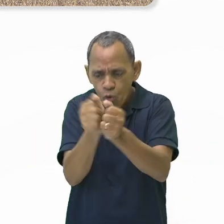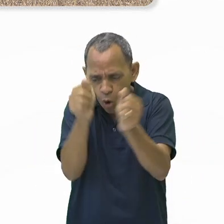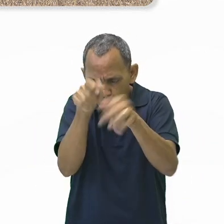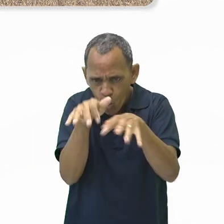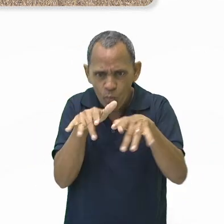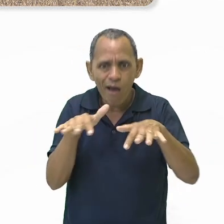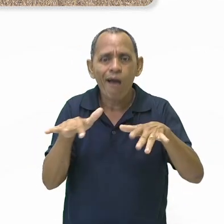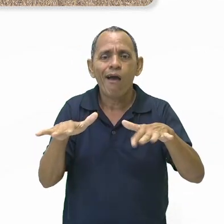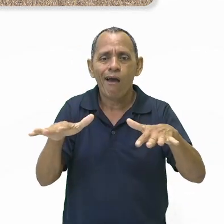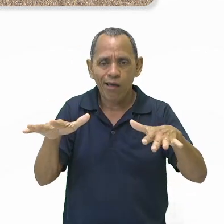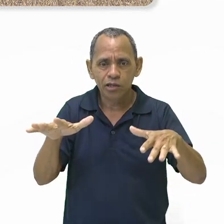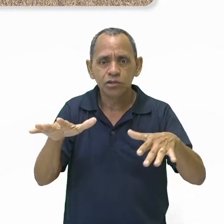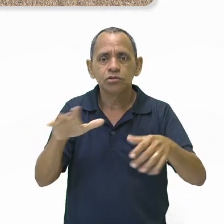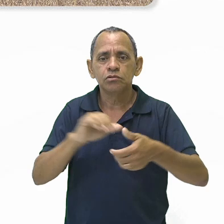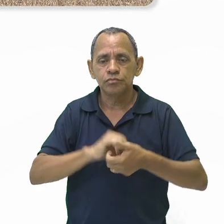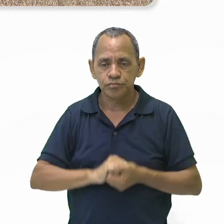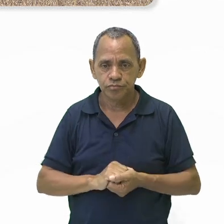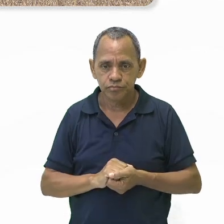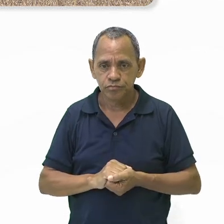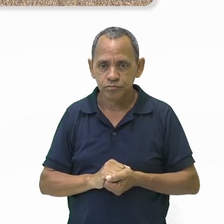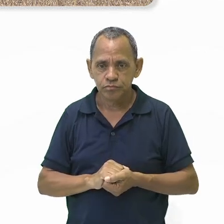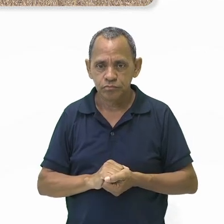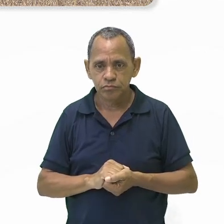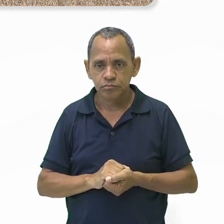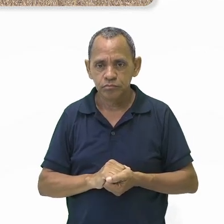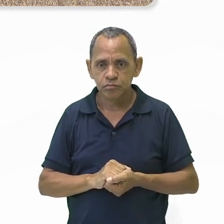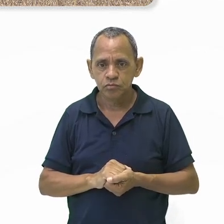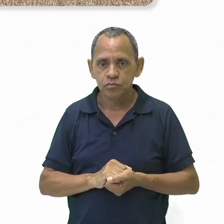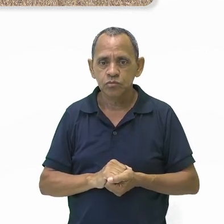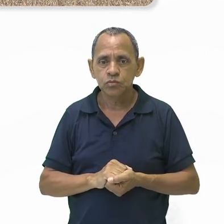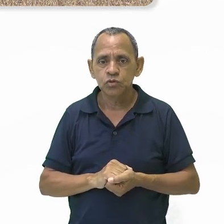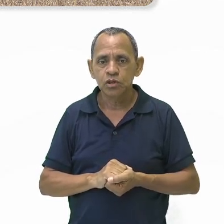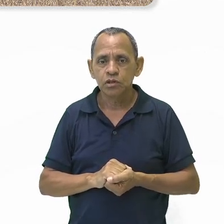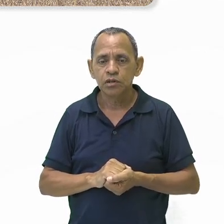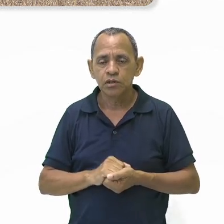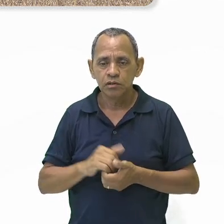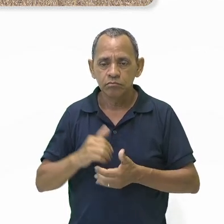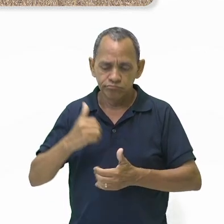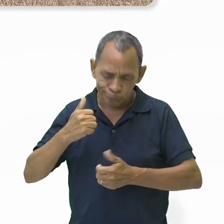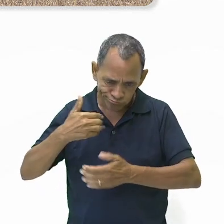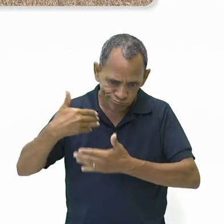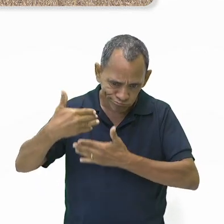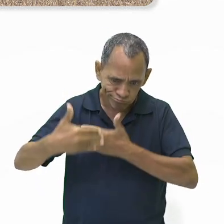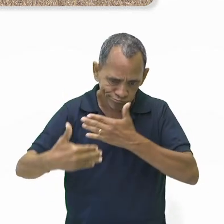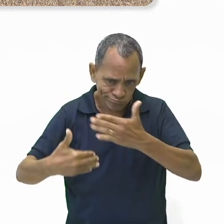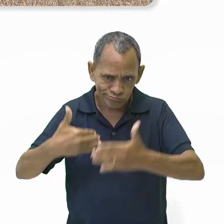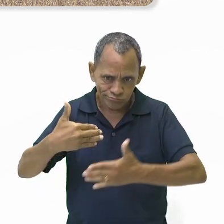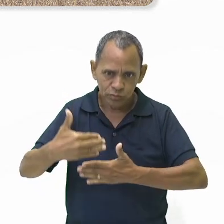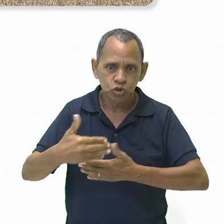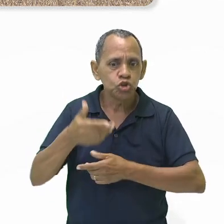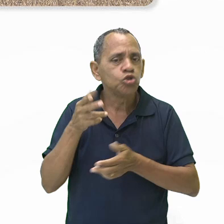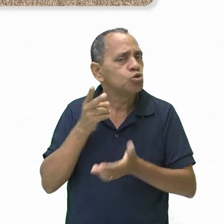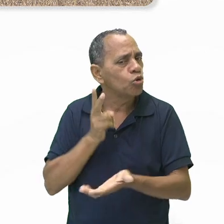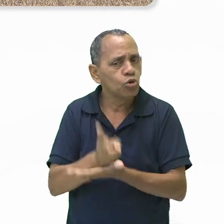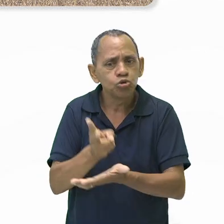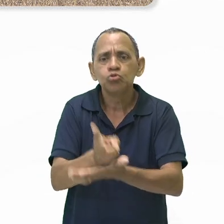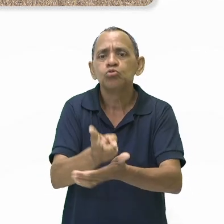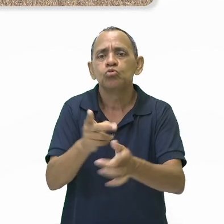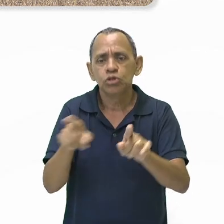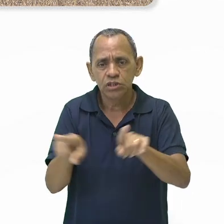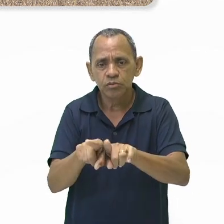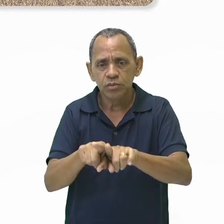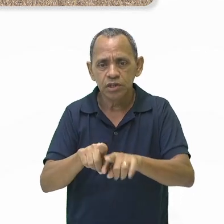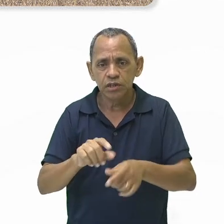do interior do Brasil, a cada ano que passa, estão sendo ainda mais ocupadas para a produção da agricultura, da pecuária também, né, para